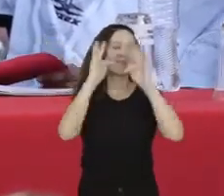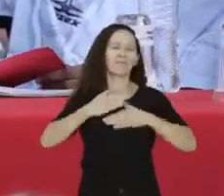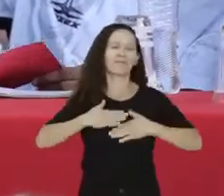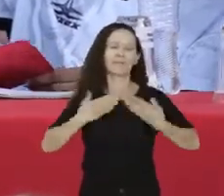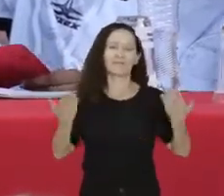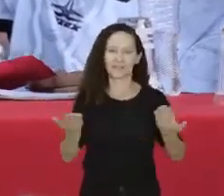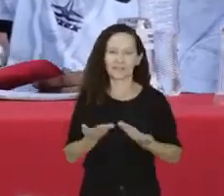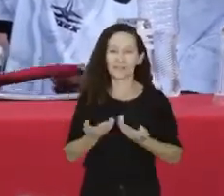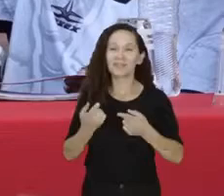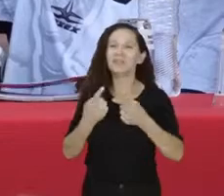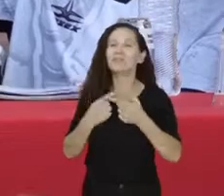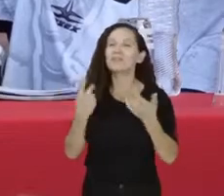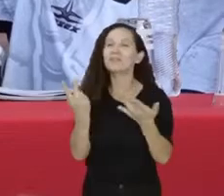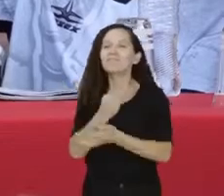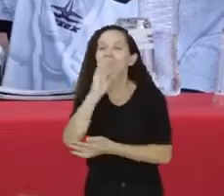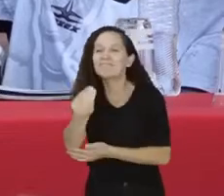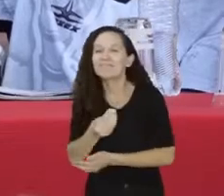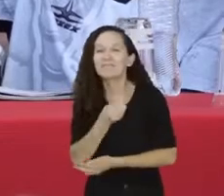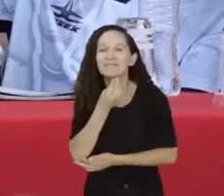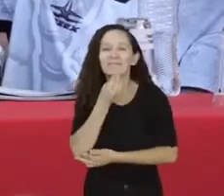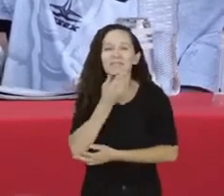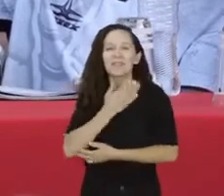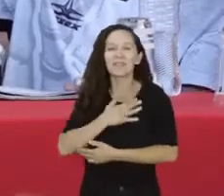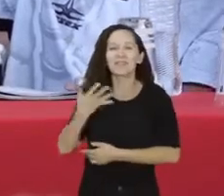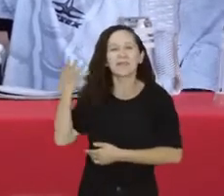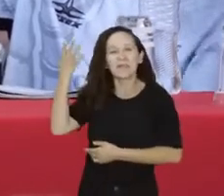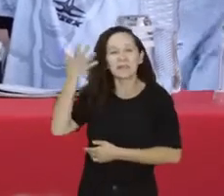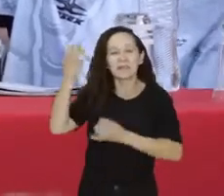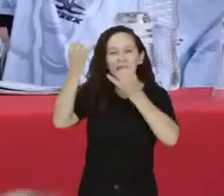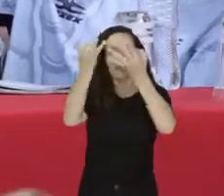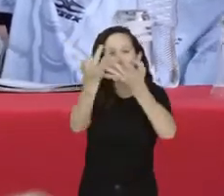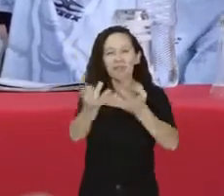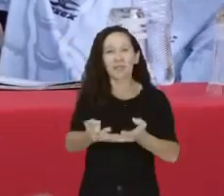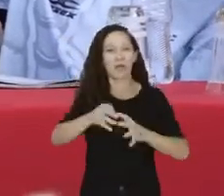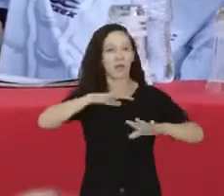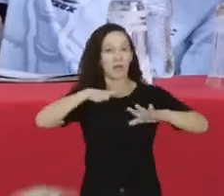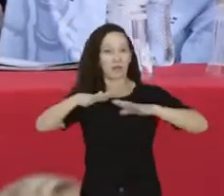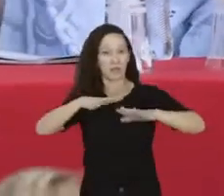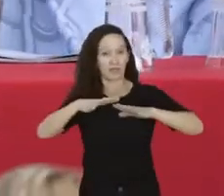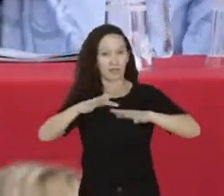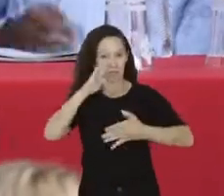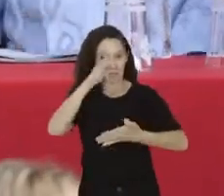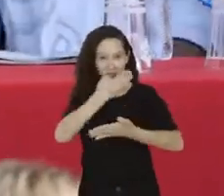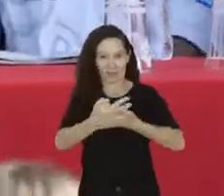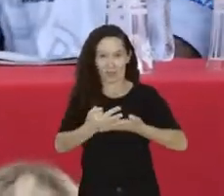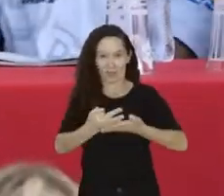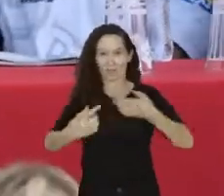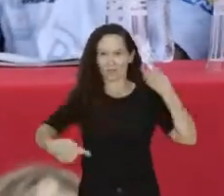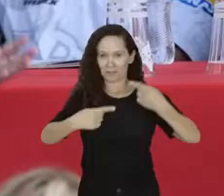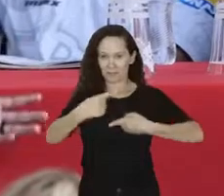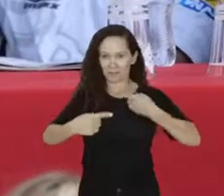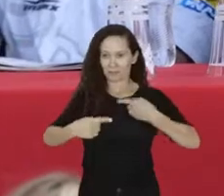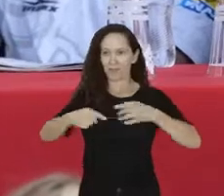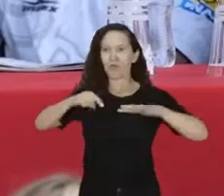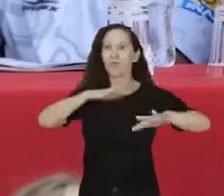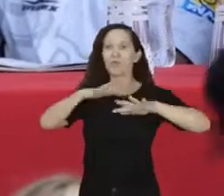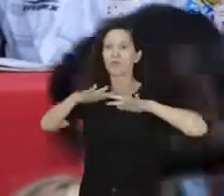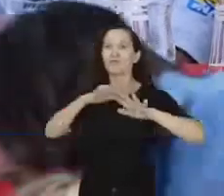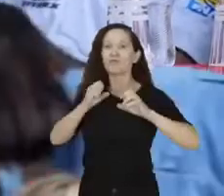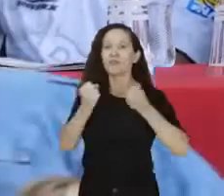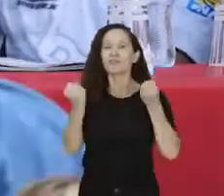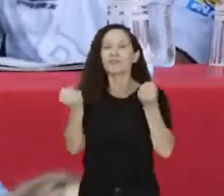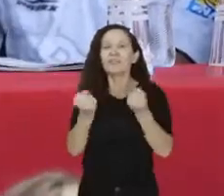pela oportunidade de falar um pouco sobre o Movimento Fé e Política, movimento esse que abraça,